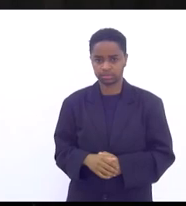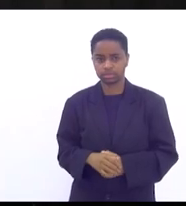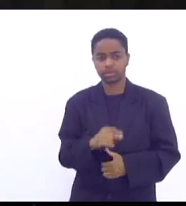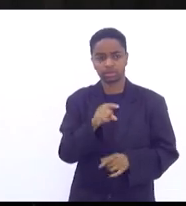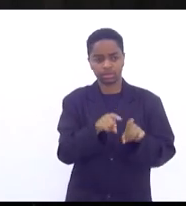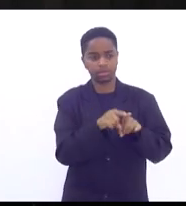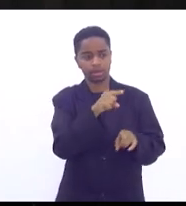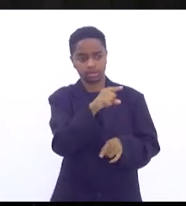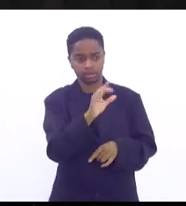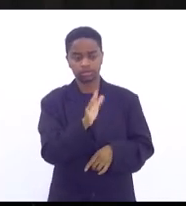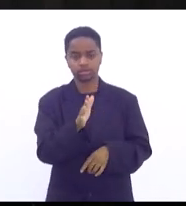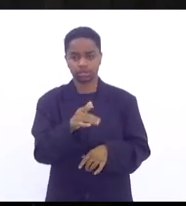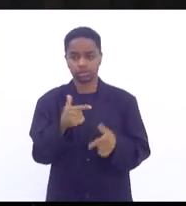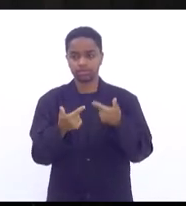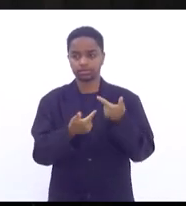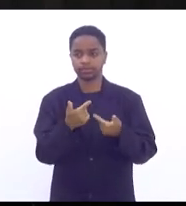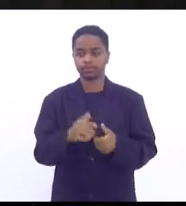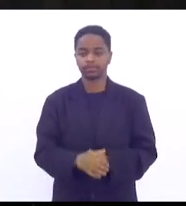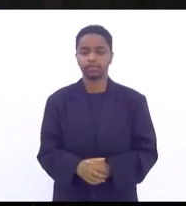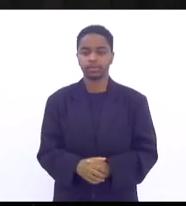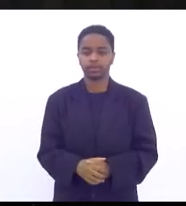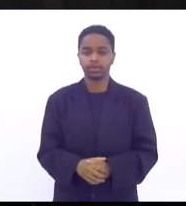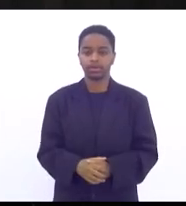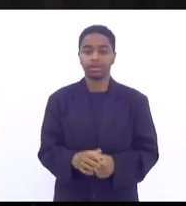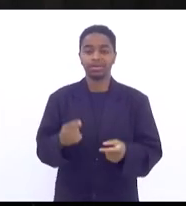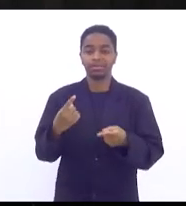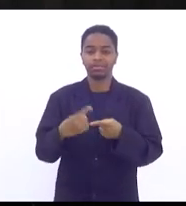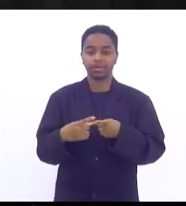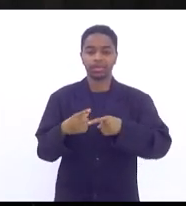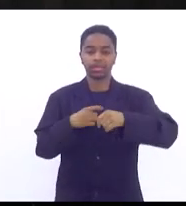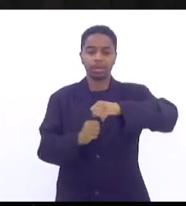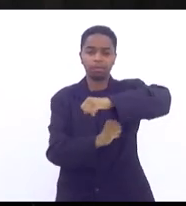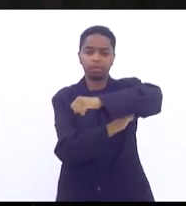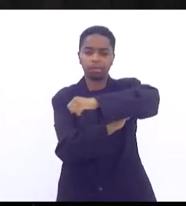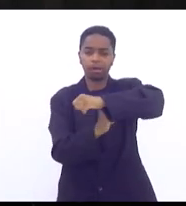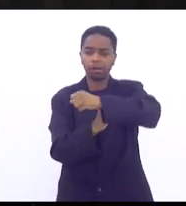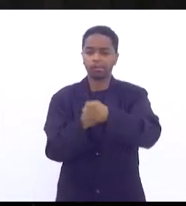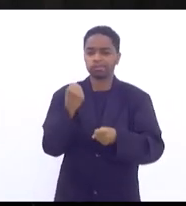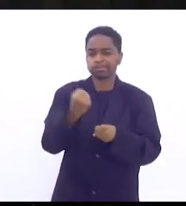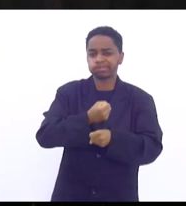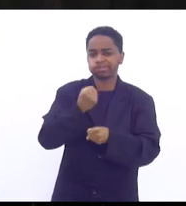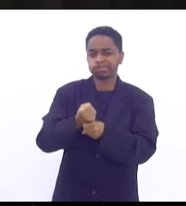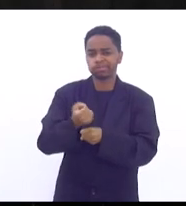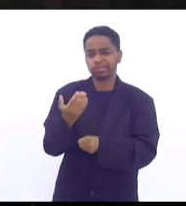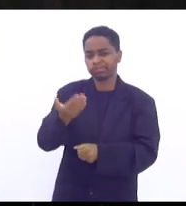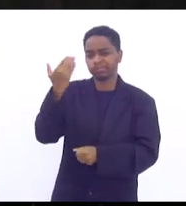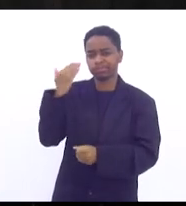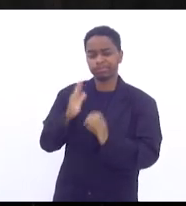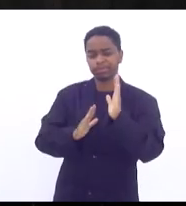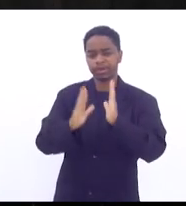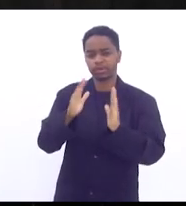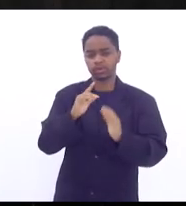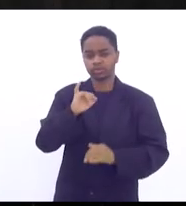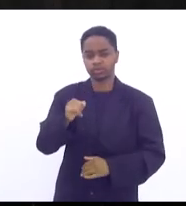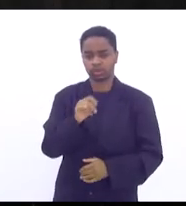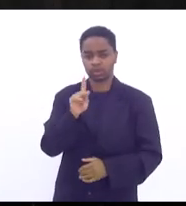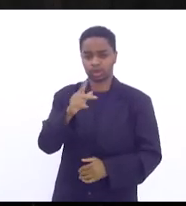Marquinhos também. A Perimetral era um monstrengo construído, Luiz Paulo, eu acho que na época do Juscelino Kubitschek.